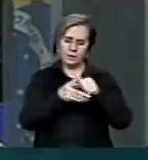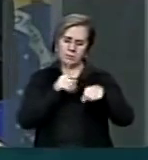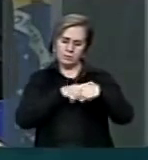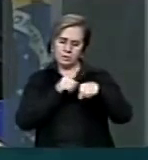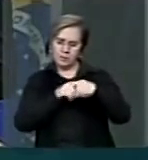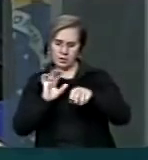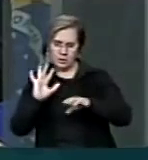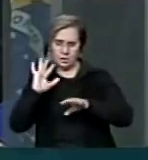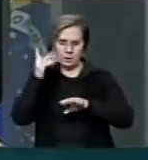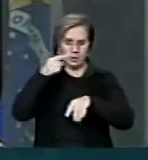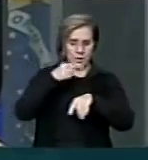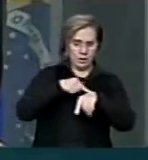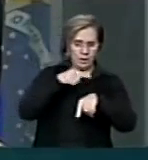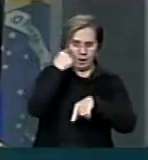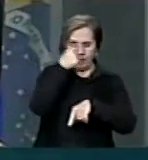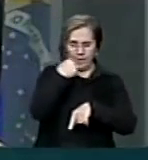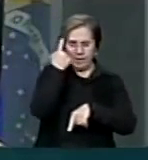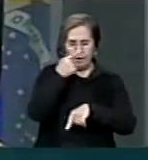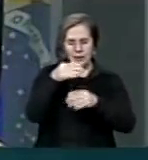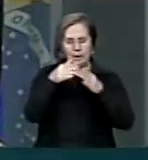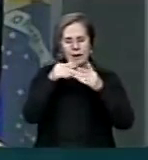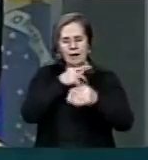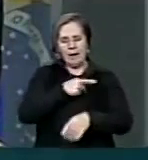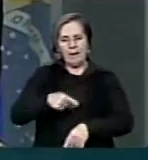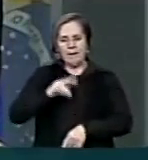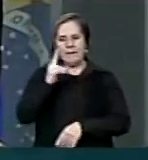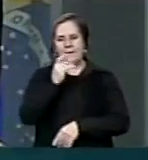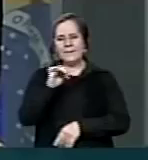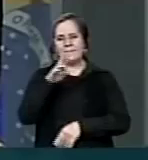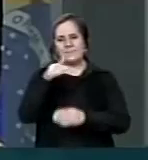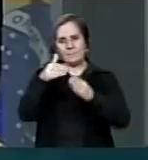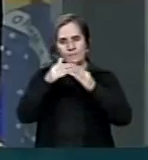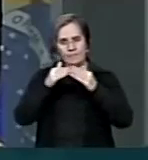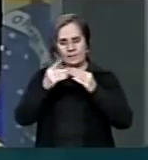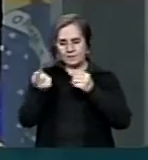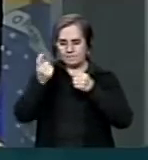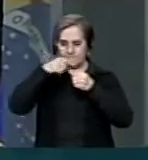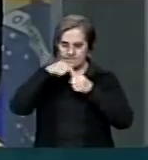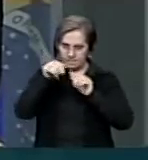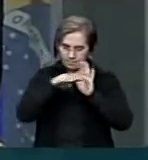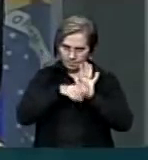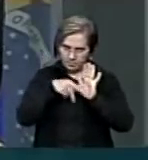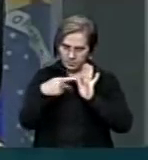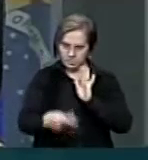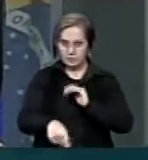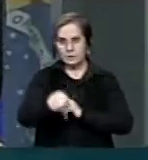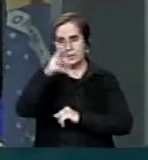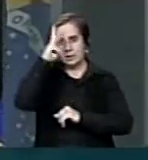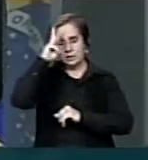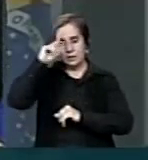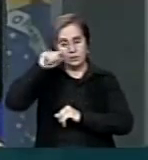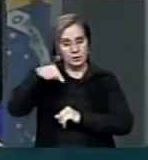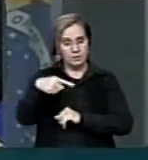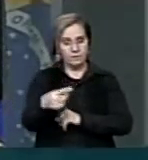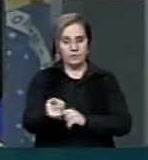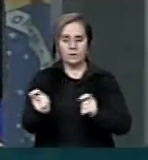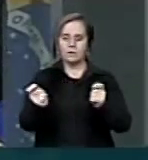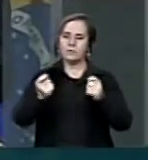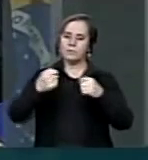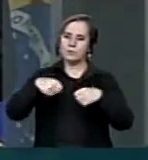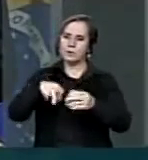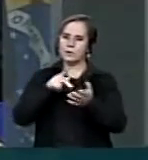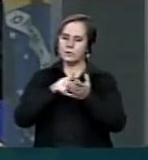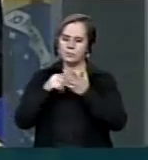temporais, o presidente Henrique pediu para que essa matéria voltasse à pauta na próxima terça-feira, para que nós pudéssemos